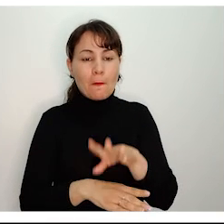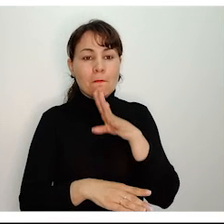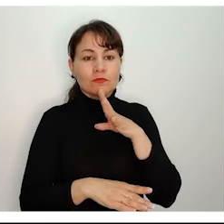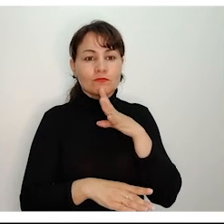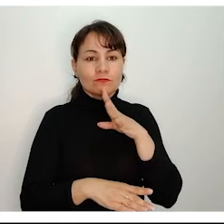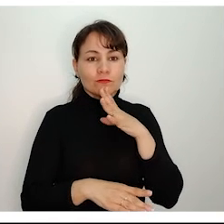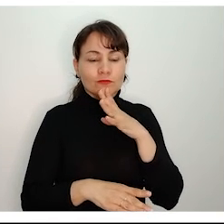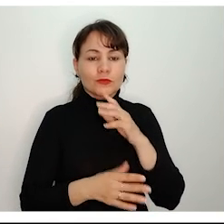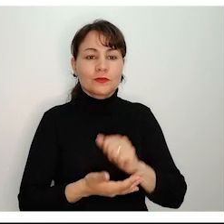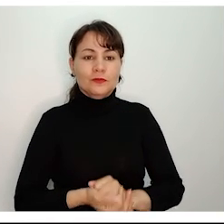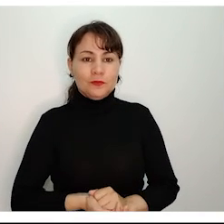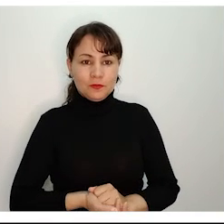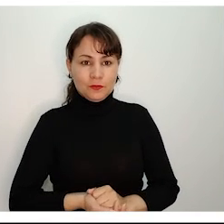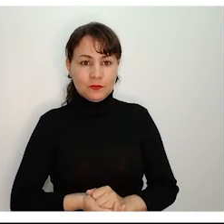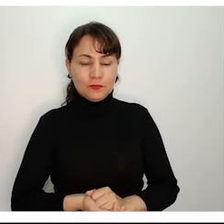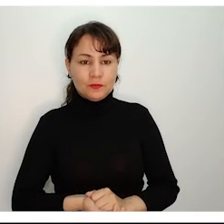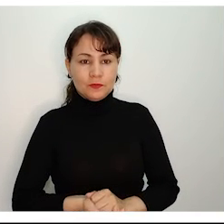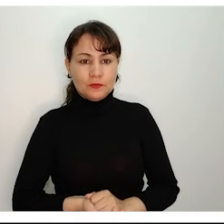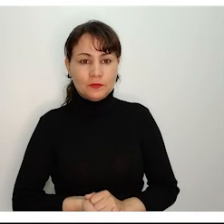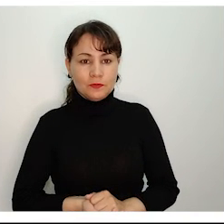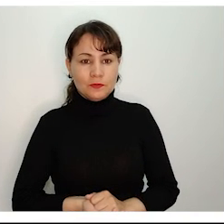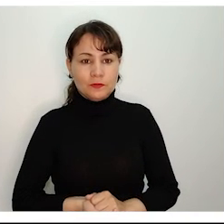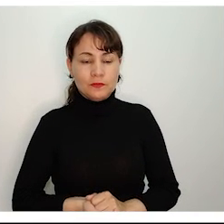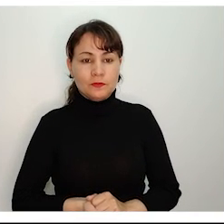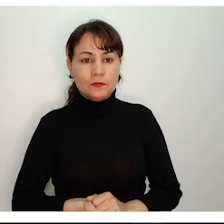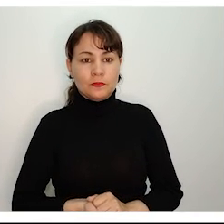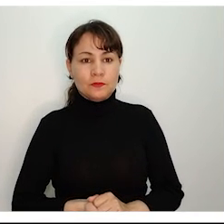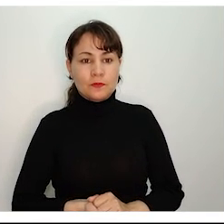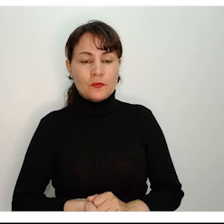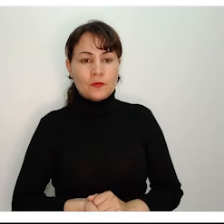visita lá para conhecer esta fundação.